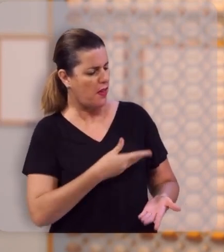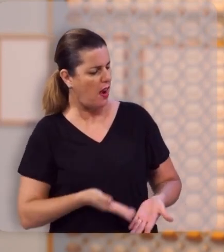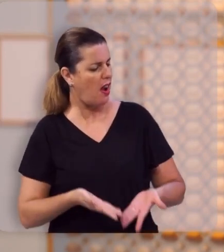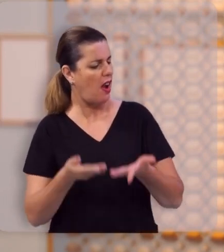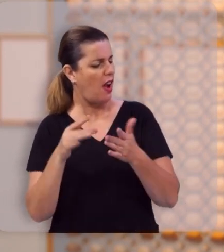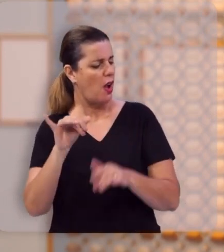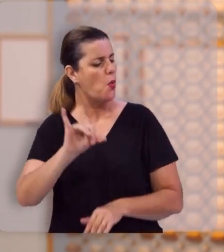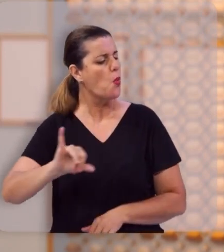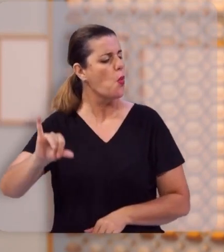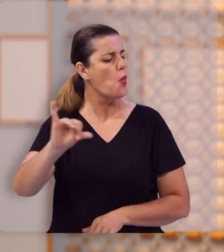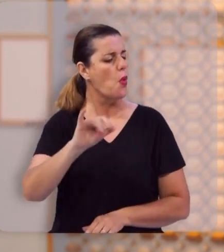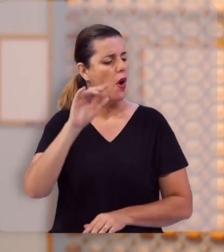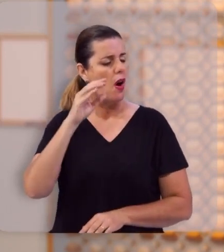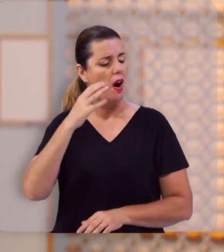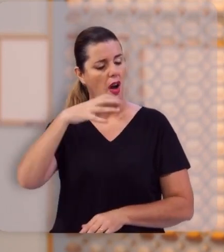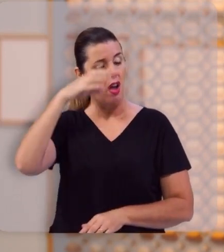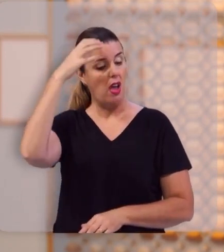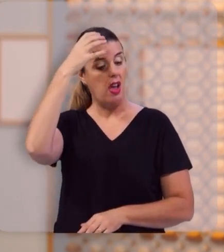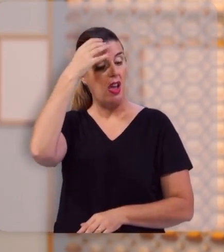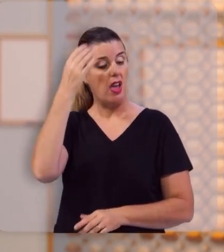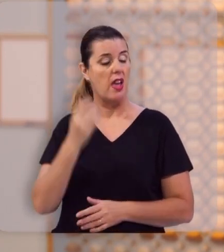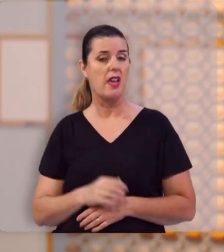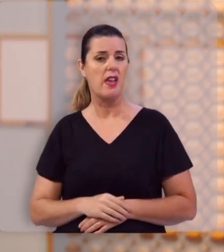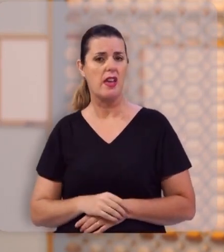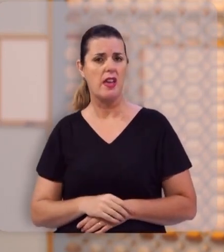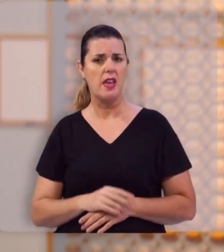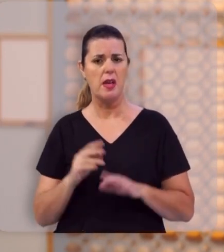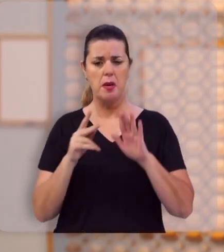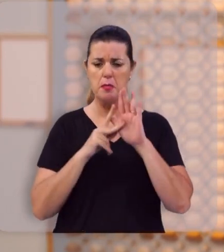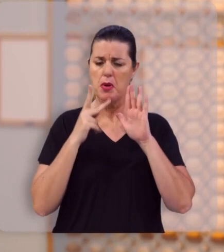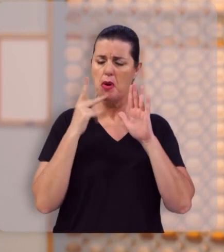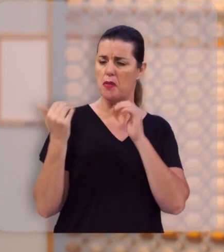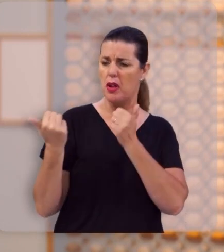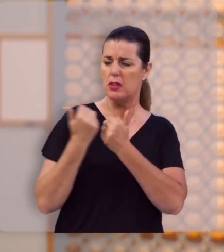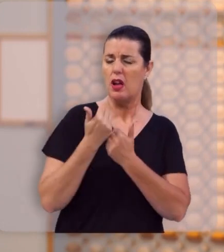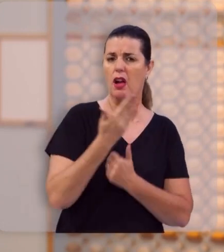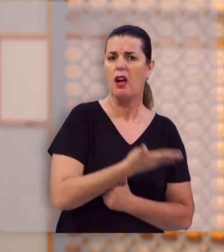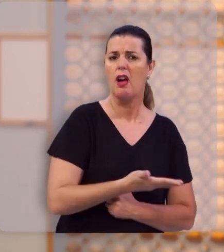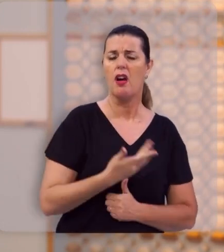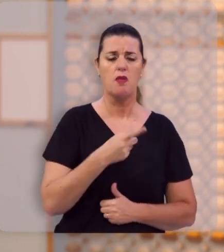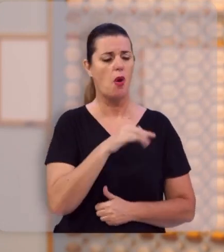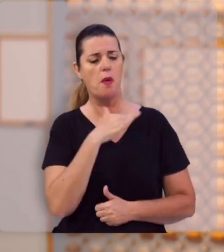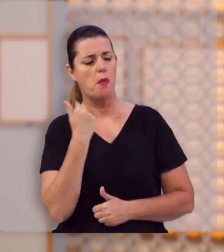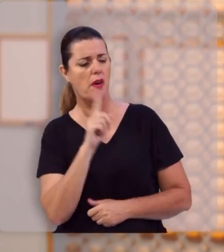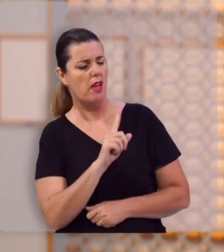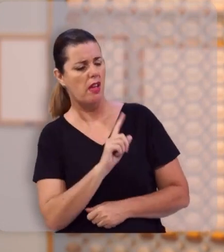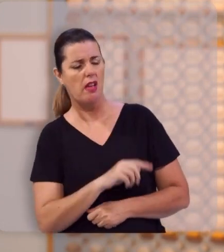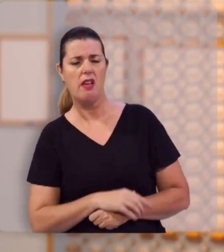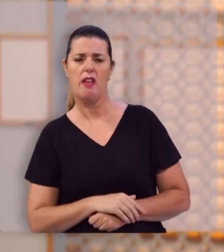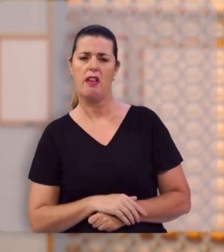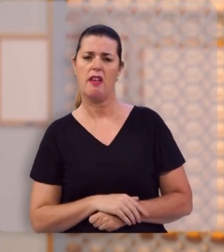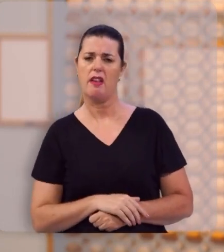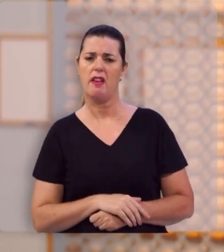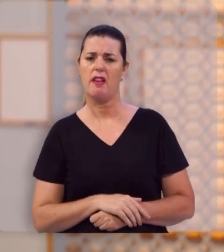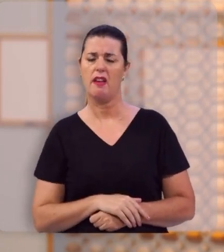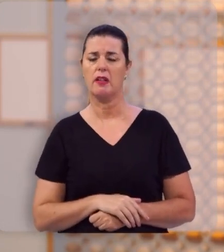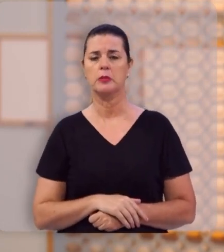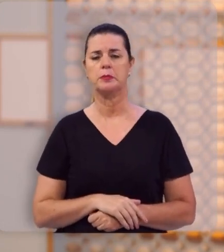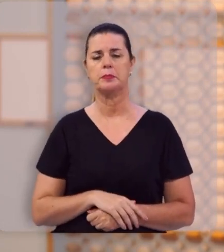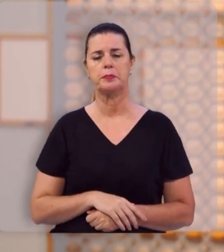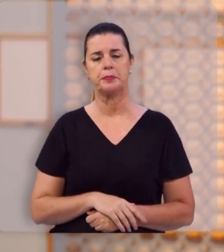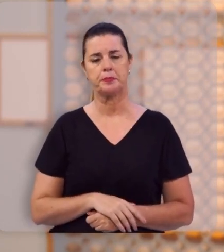ungir um rei na Síria, você vai ungir um rei em Israel, você vai ungir um profeta no seu lugar, você nem morrer vai.